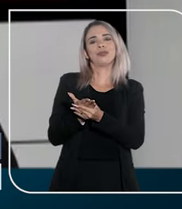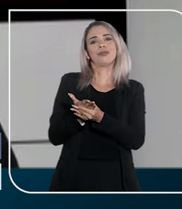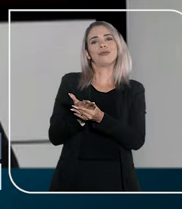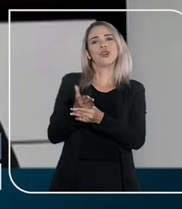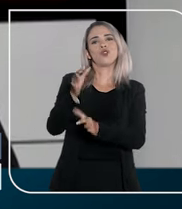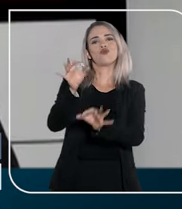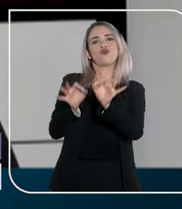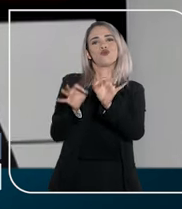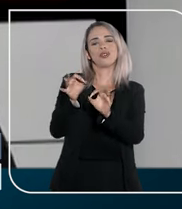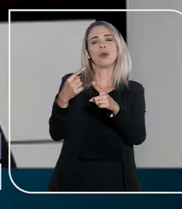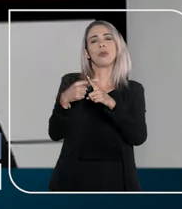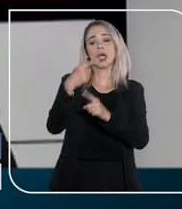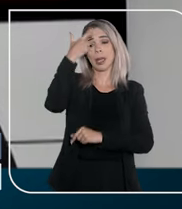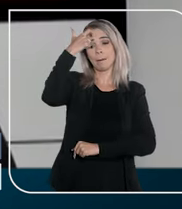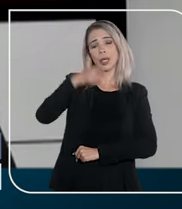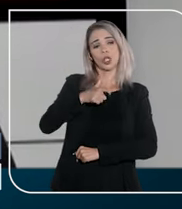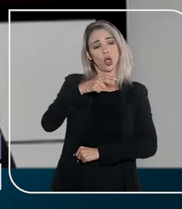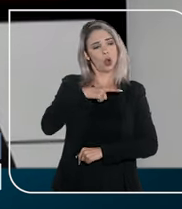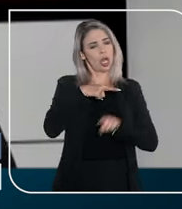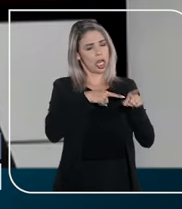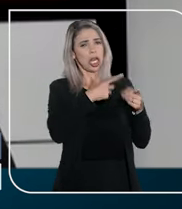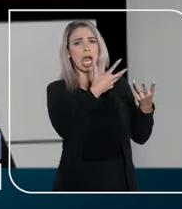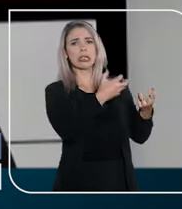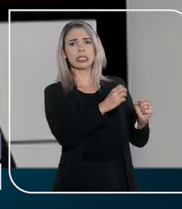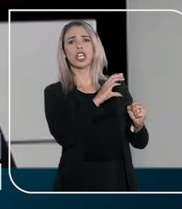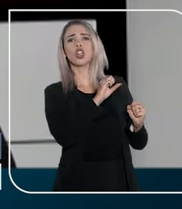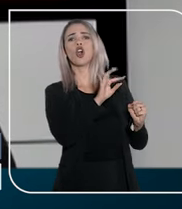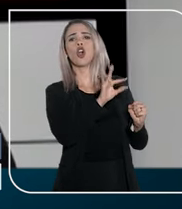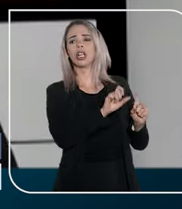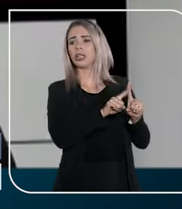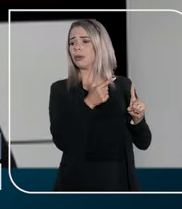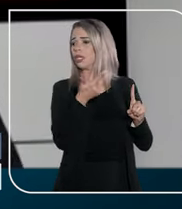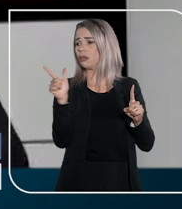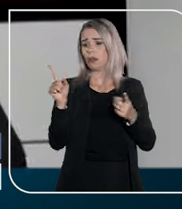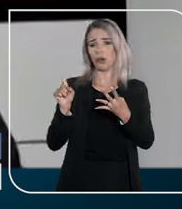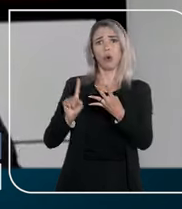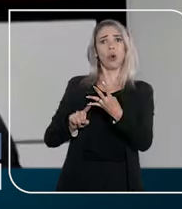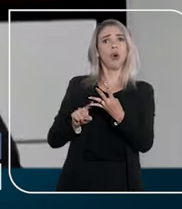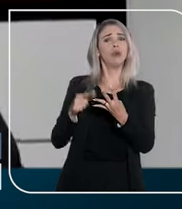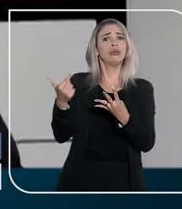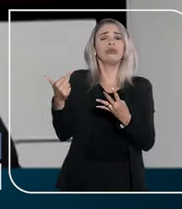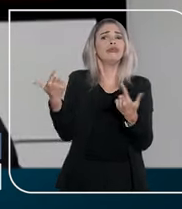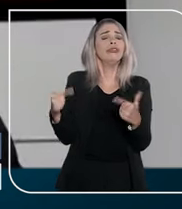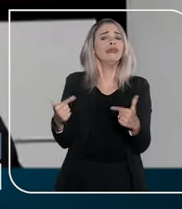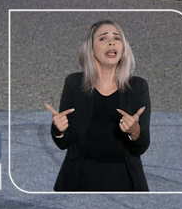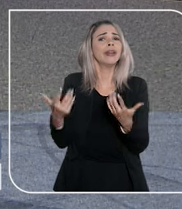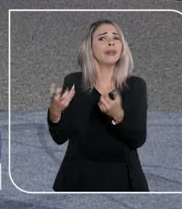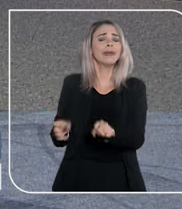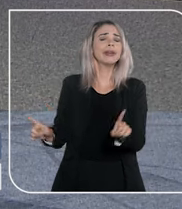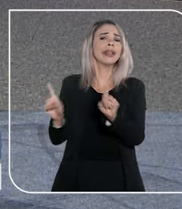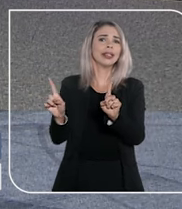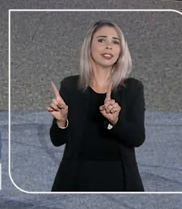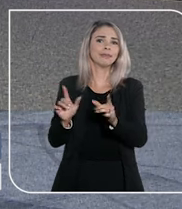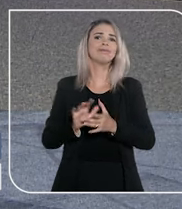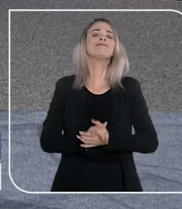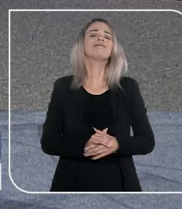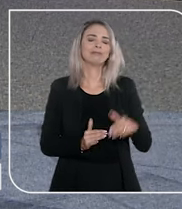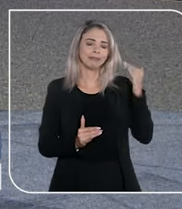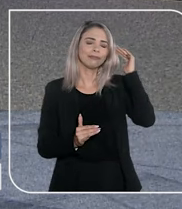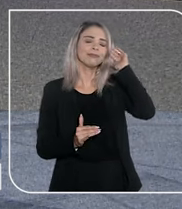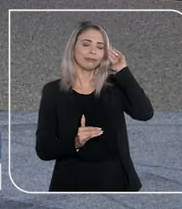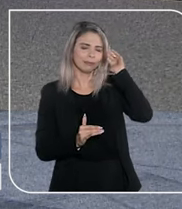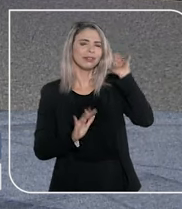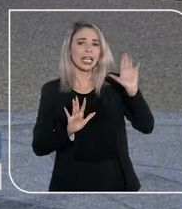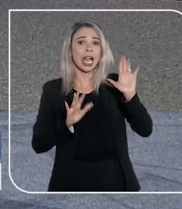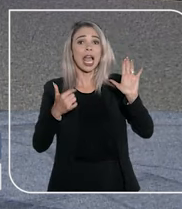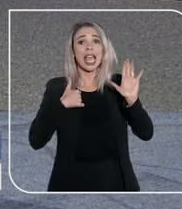não entende que ele é cotista em um certame e deixou de ser magicamente quando realiza um segundo. Entendi, gostaria de Bom, complementar.